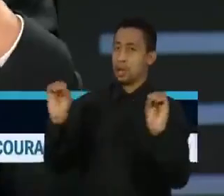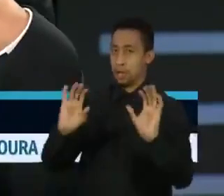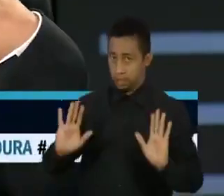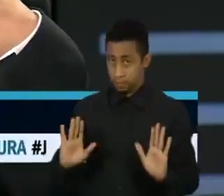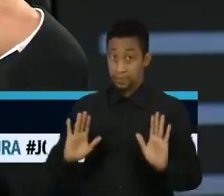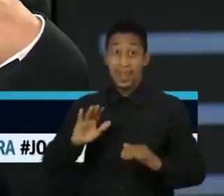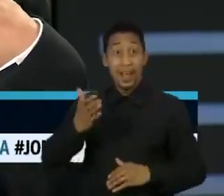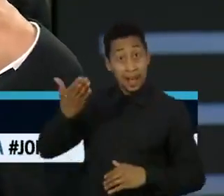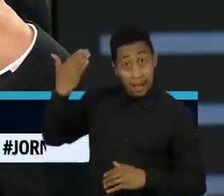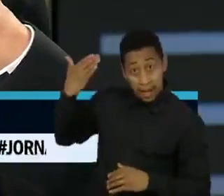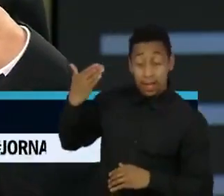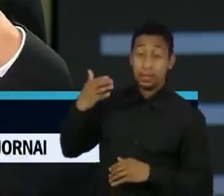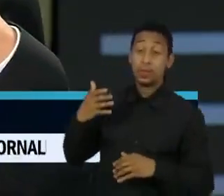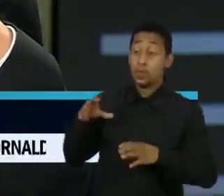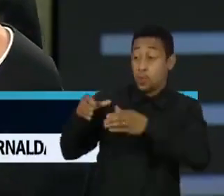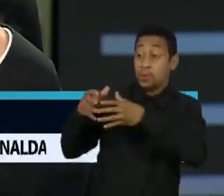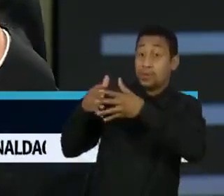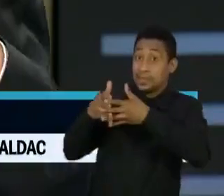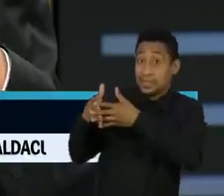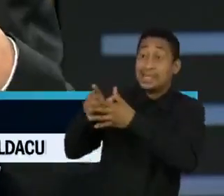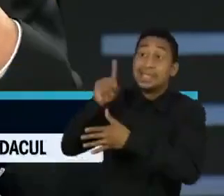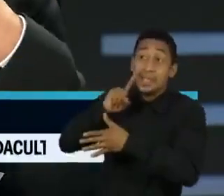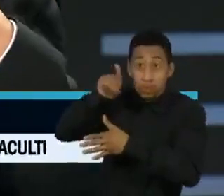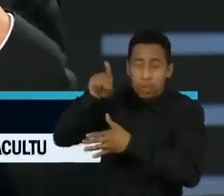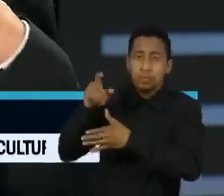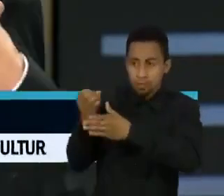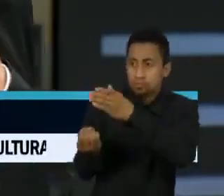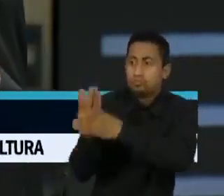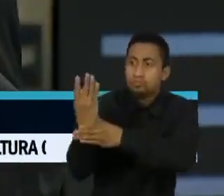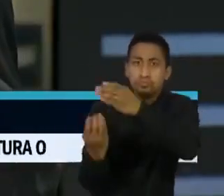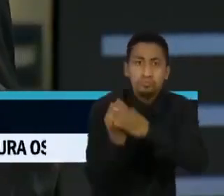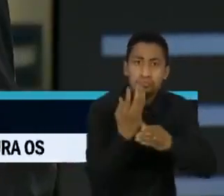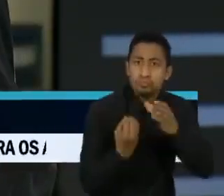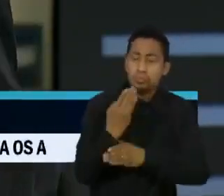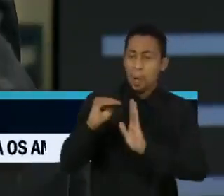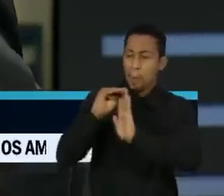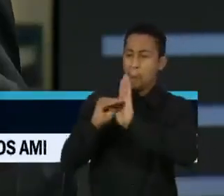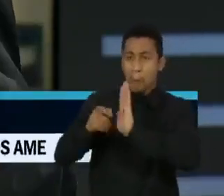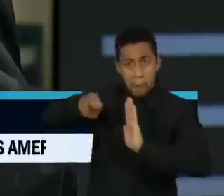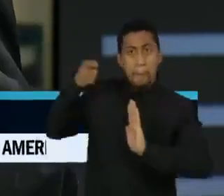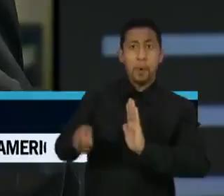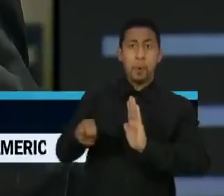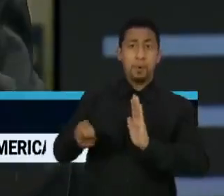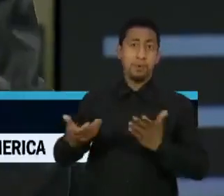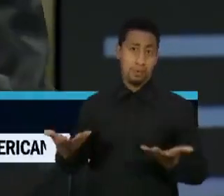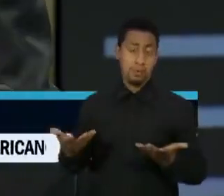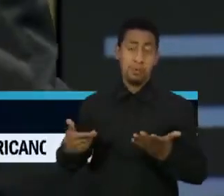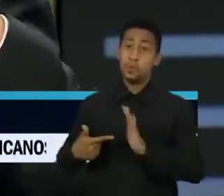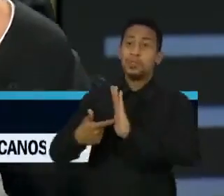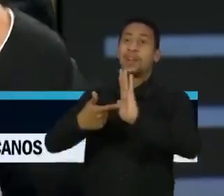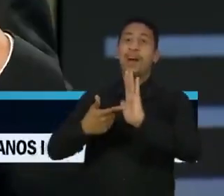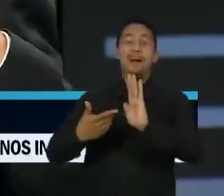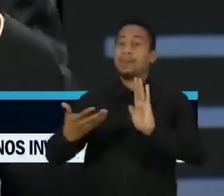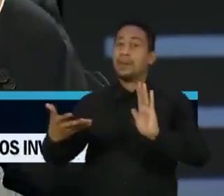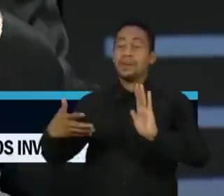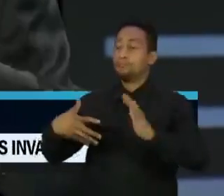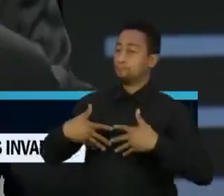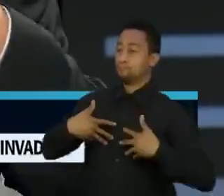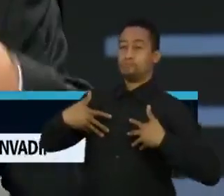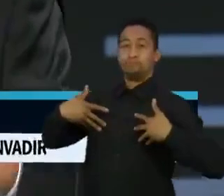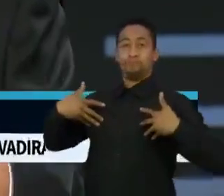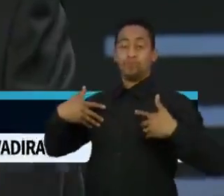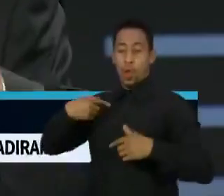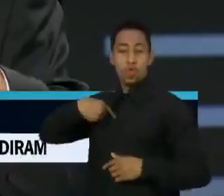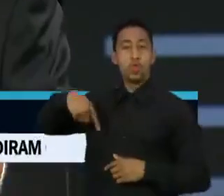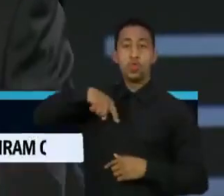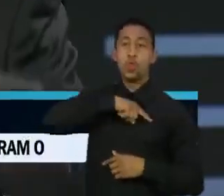se autodenominavam fundamentalistas. E como elogio, autoelogio, no sentido de que nós estamos